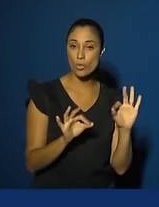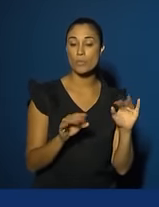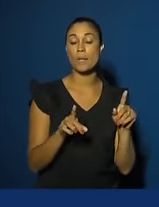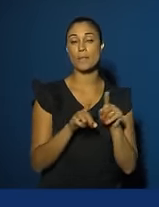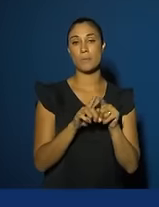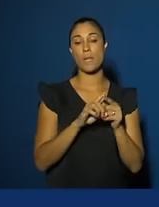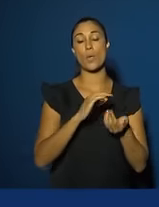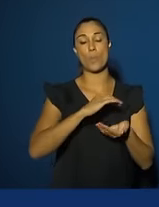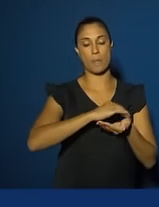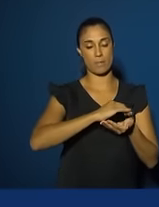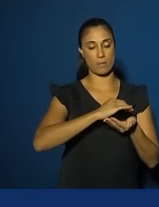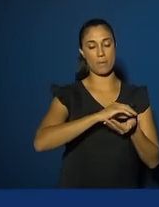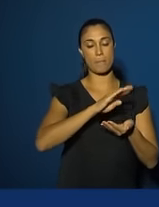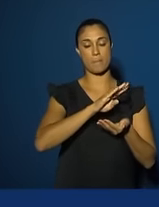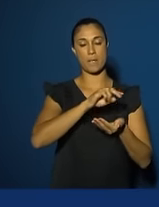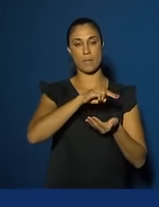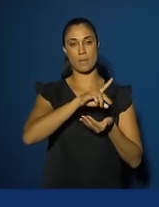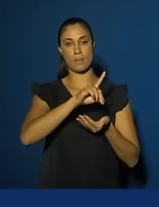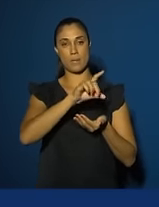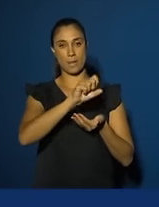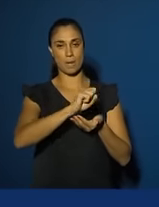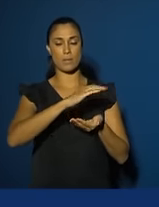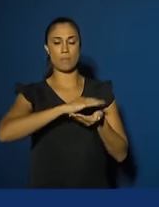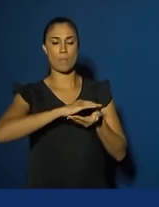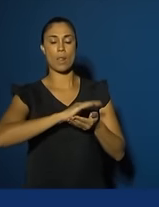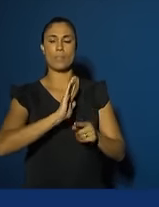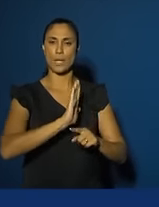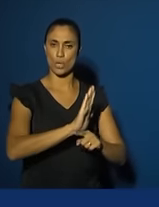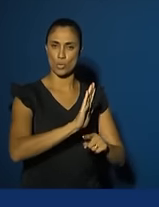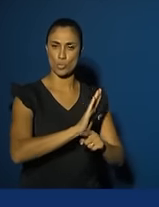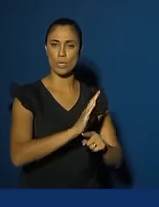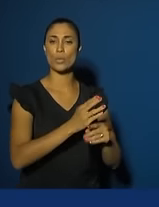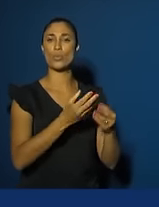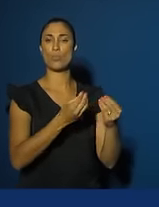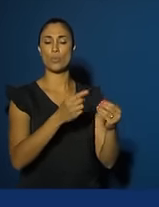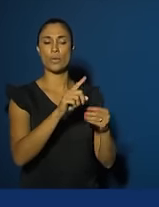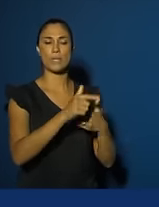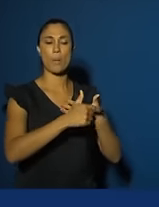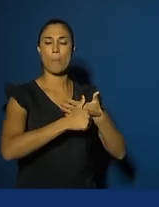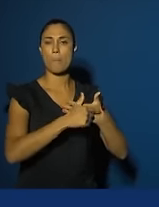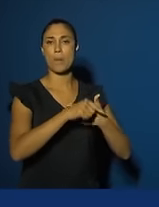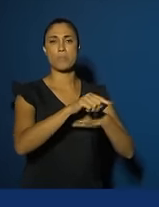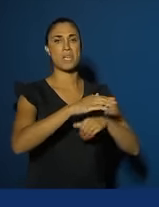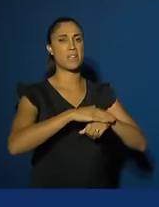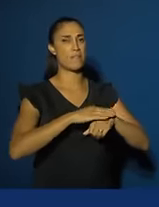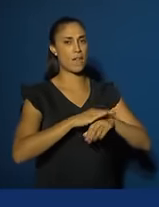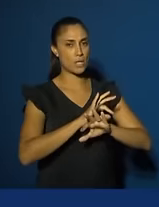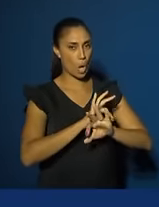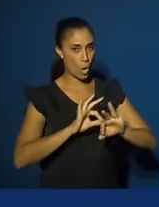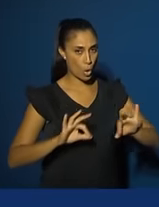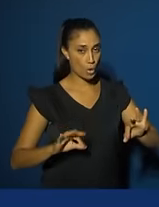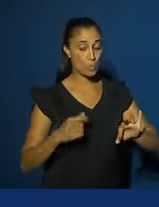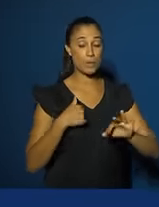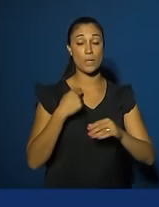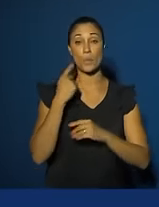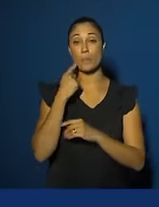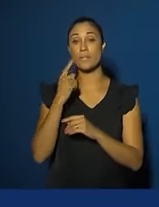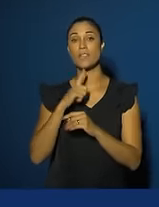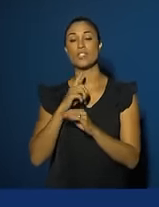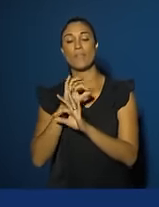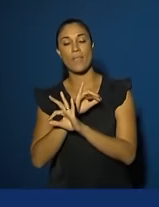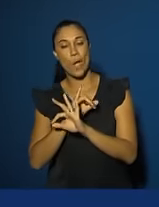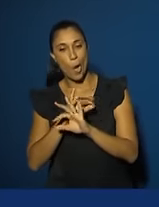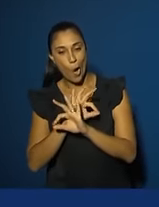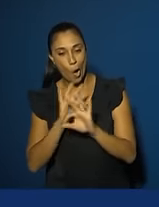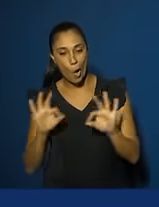BNDS tá ajudando muito que esse é um papel que ele que ele cumpre melhor do que ninguém tá ajudando muito e eu penso que nós vamos ter boas